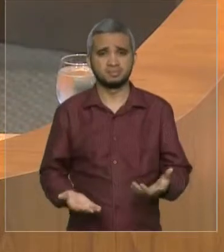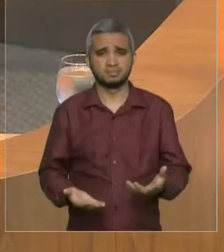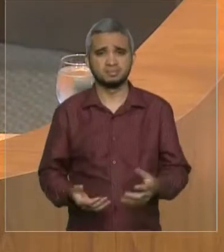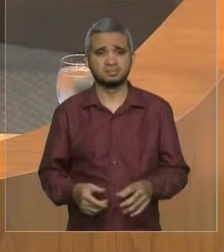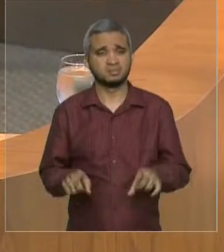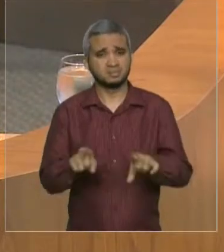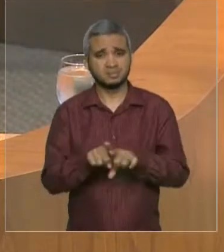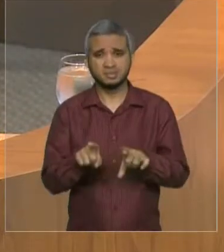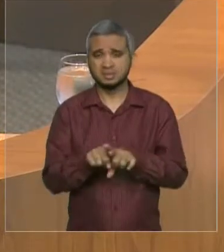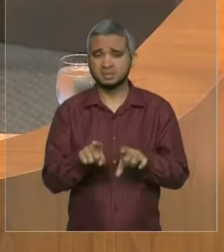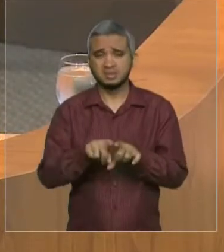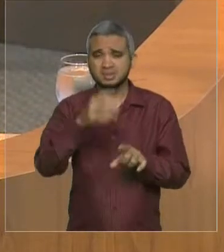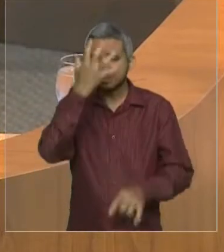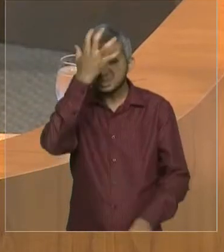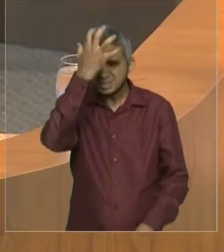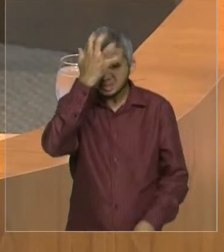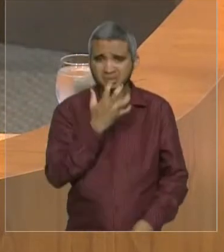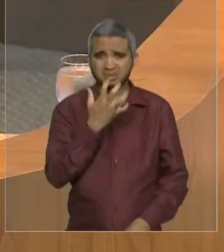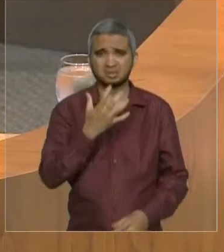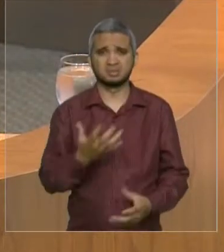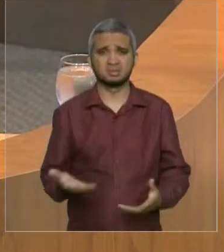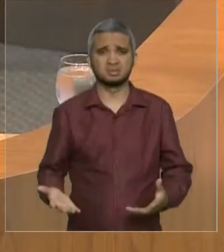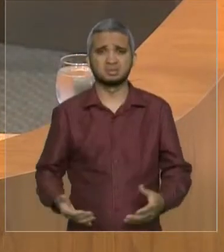Holanda, quando